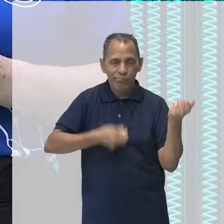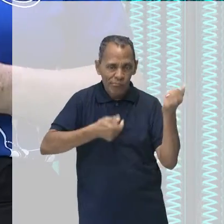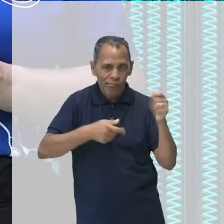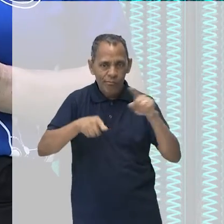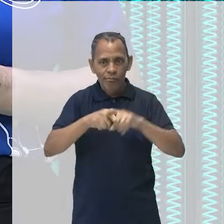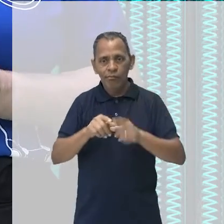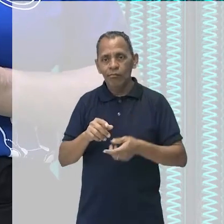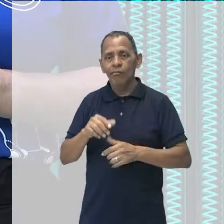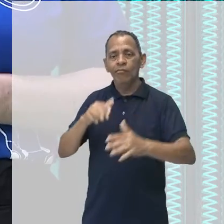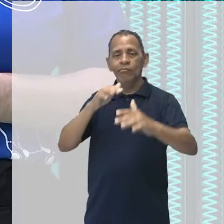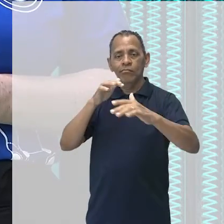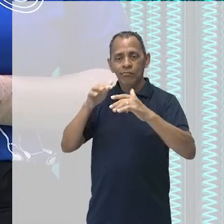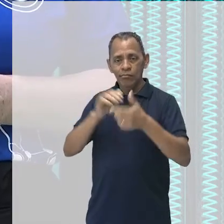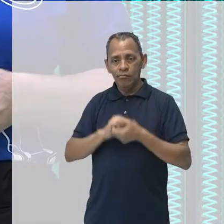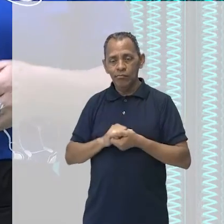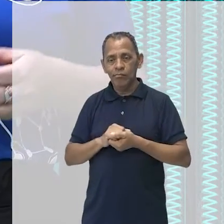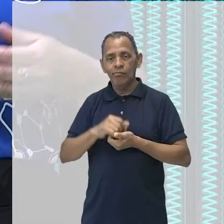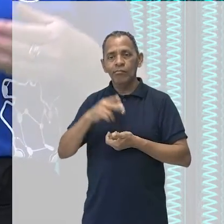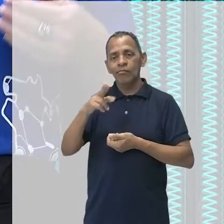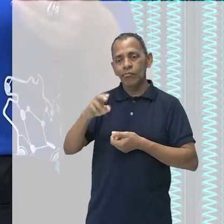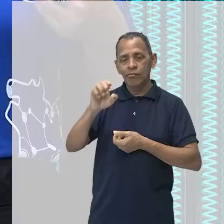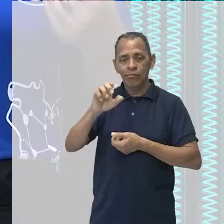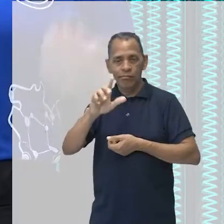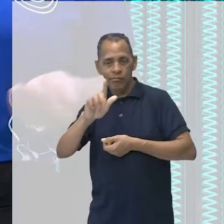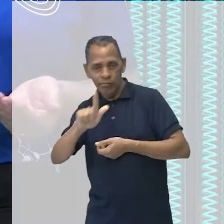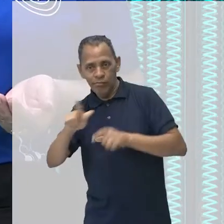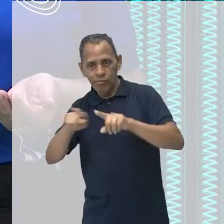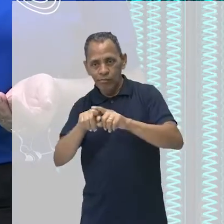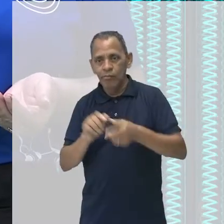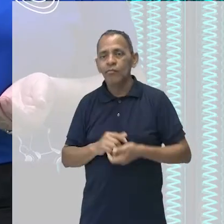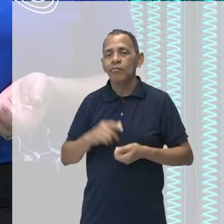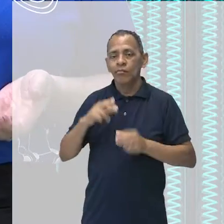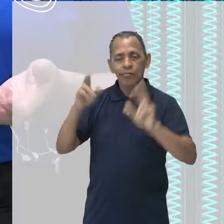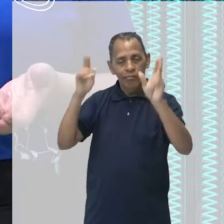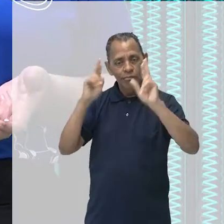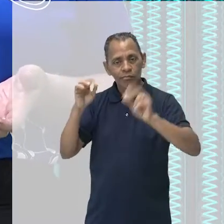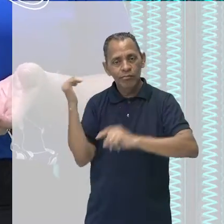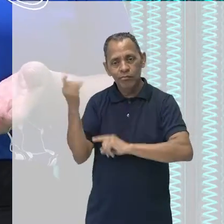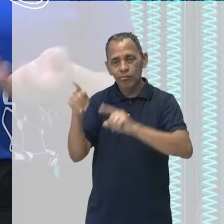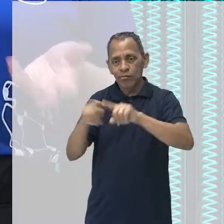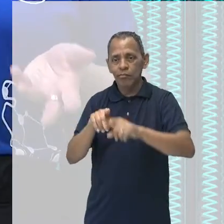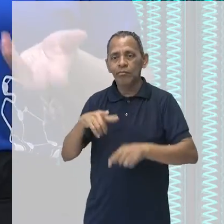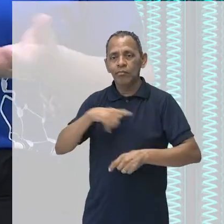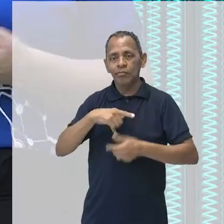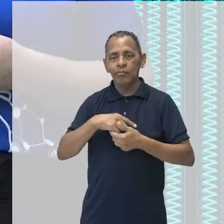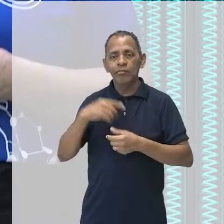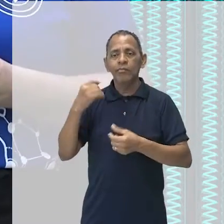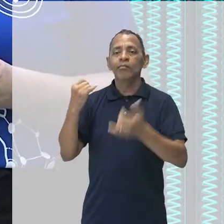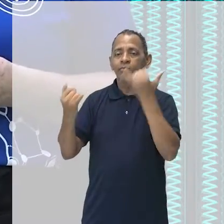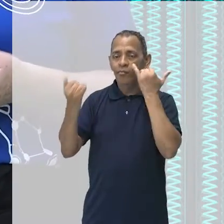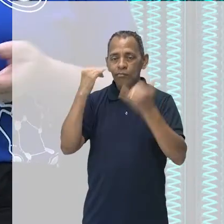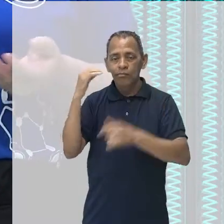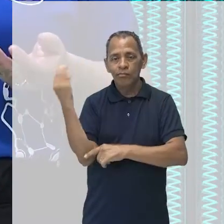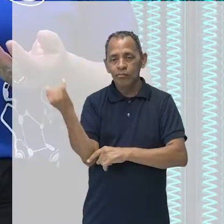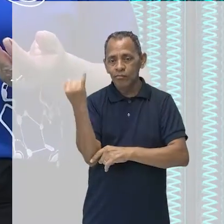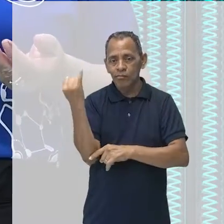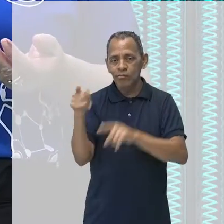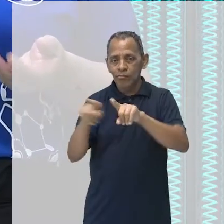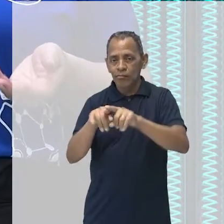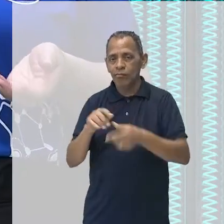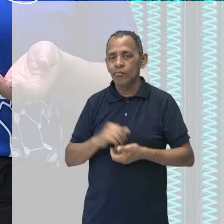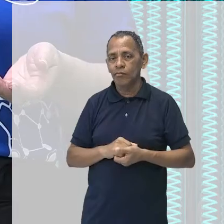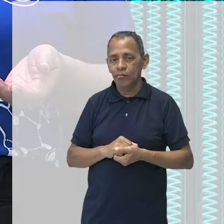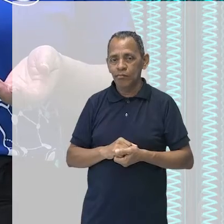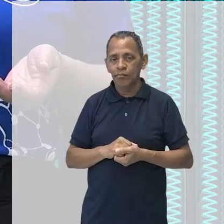protesto importantes. Então, traz aquela pegada que nós vimos agora, vou trazer essa imagem aqui para vocês, traz